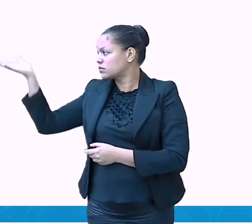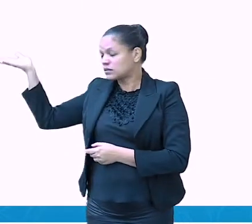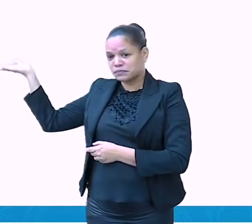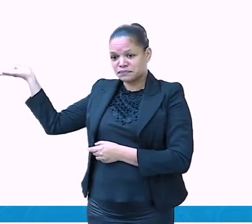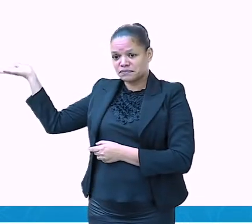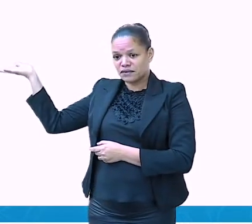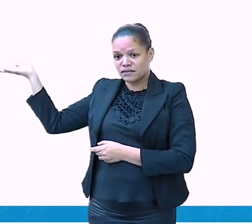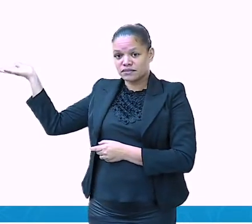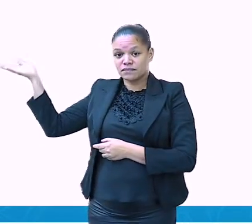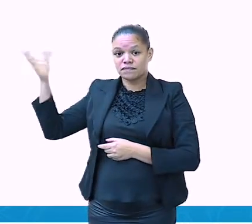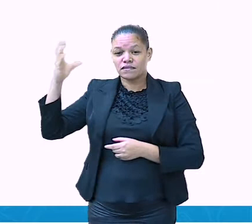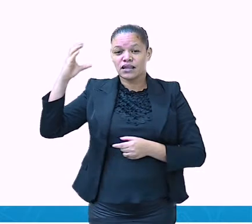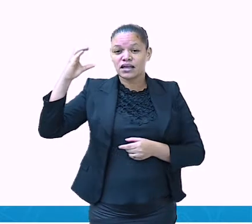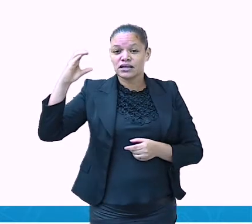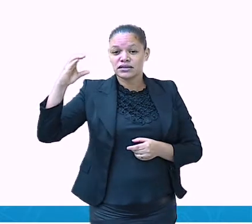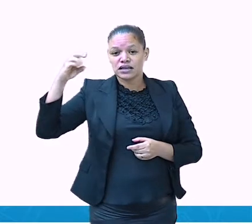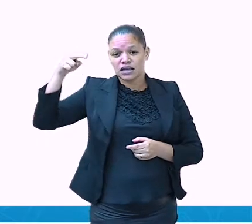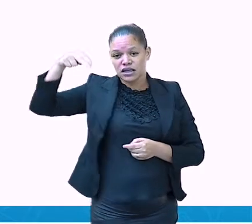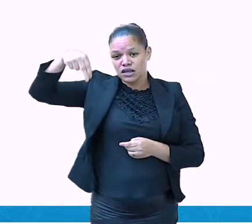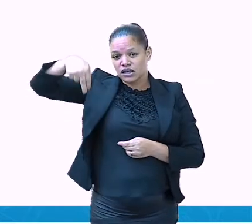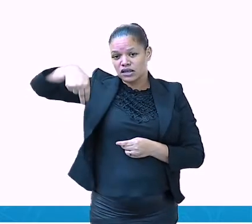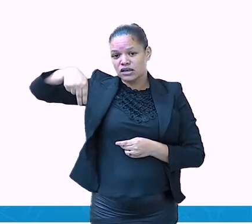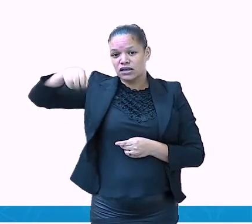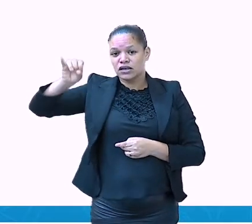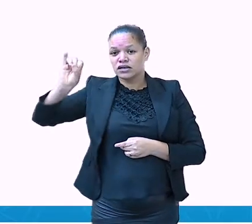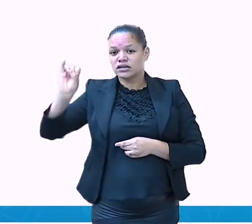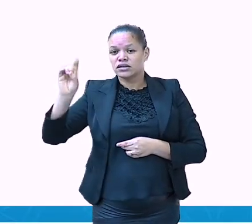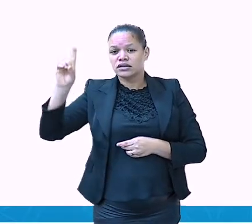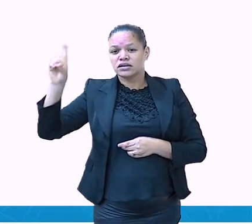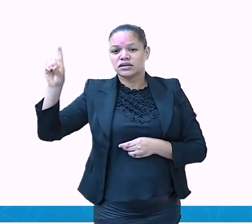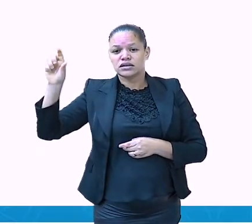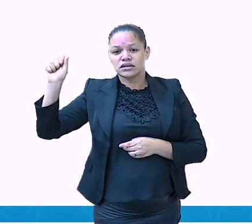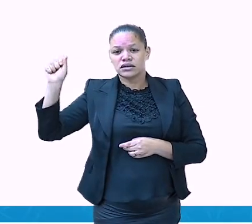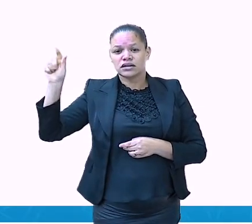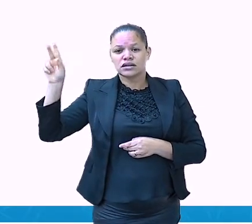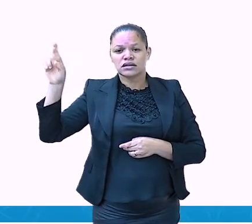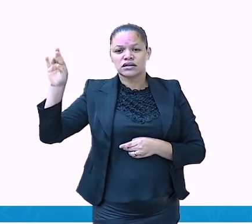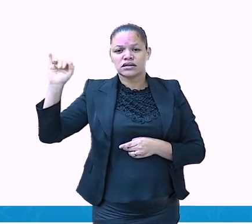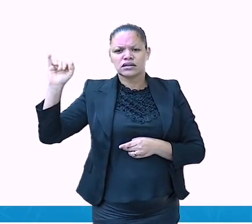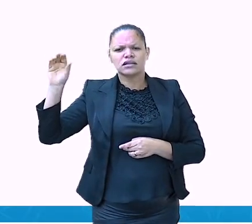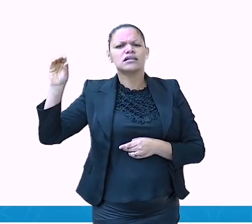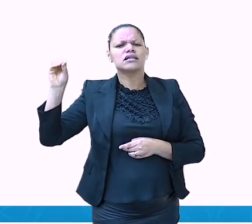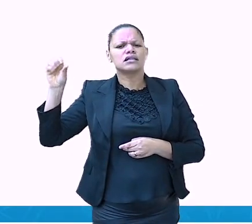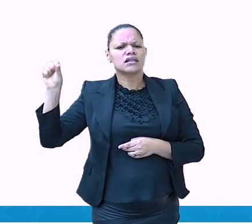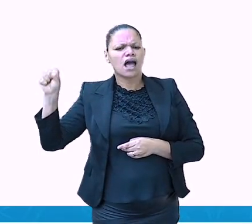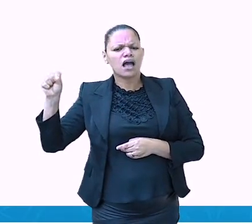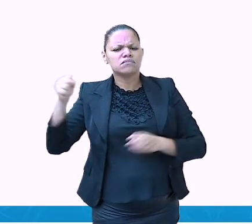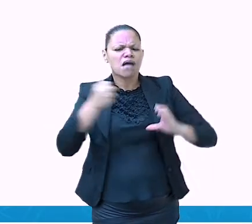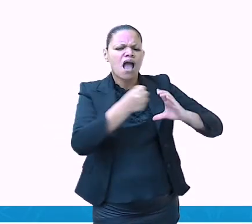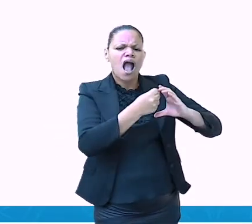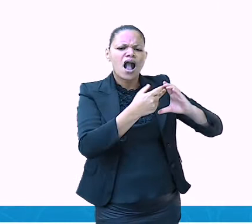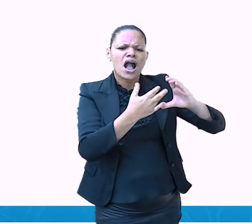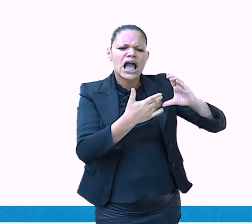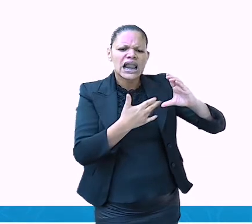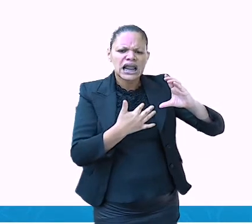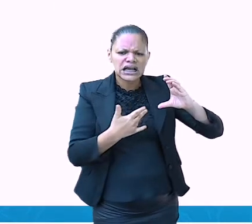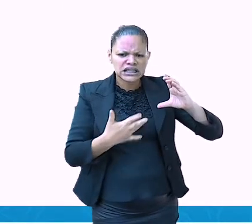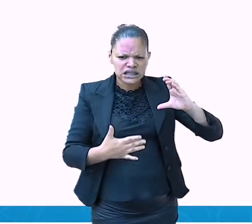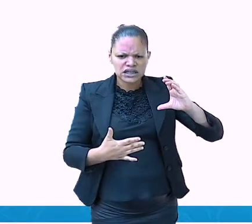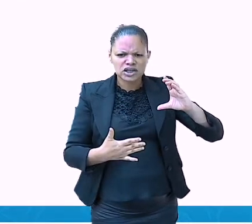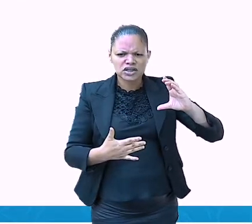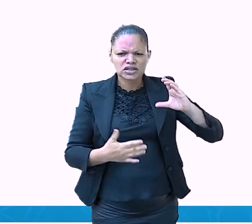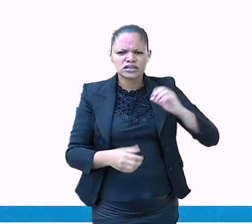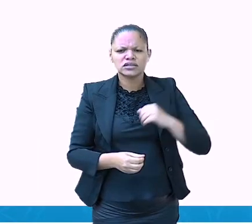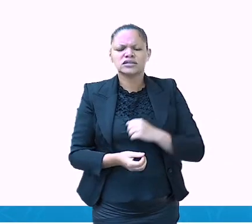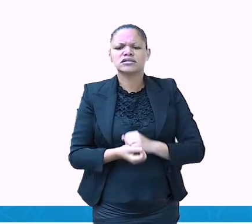água-viva e os pólipos. E eles têm um órgão, eles têm a boca, que fica aqui